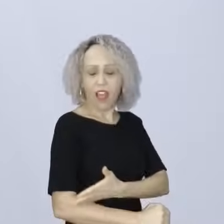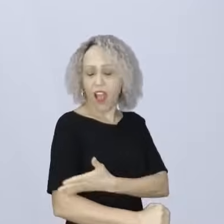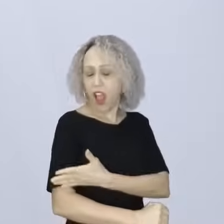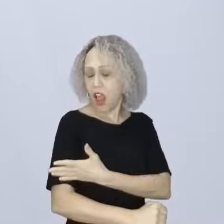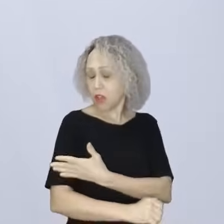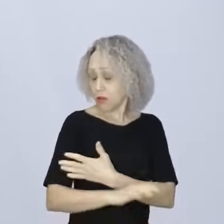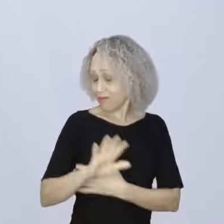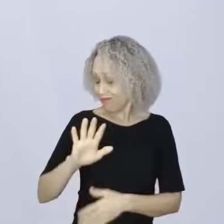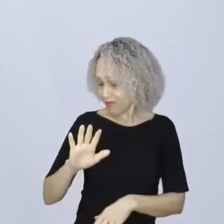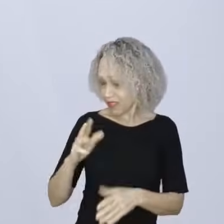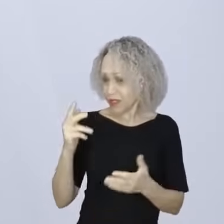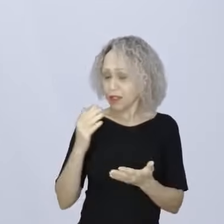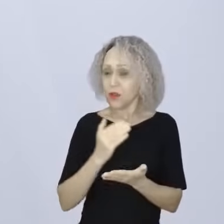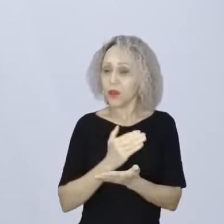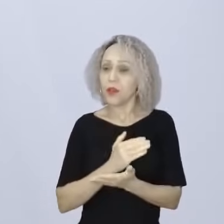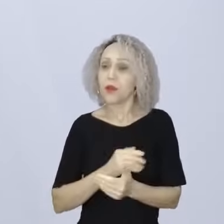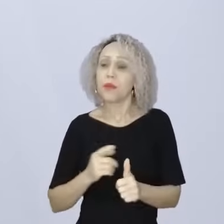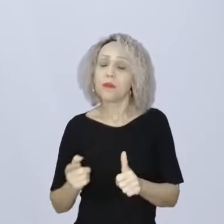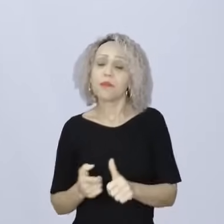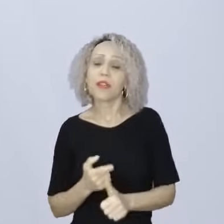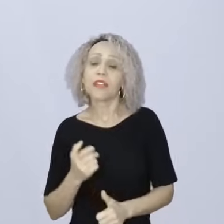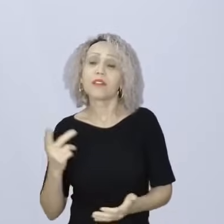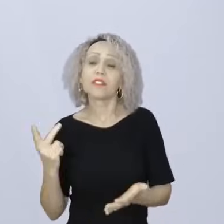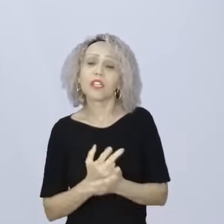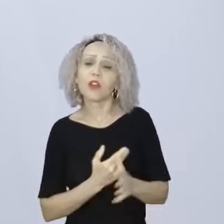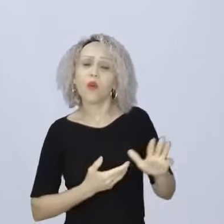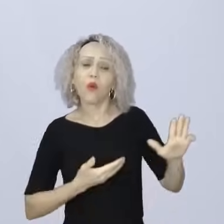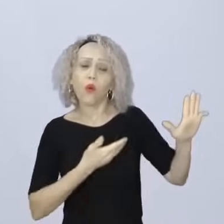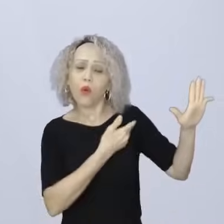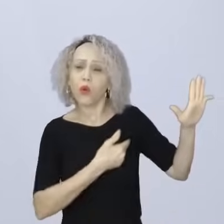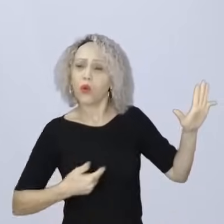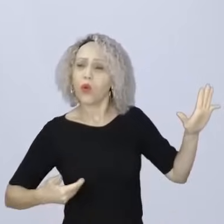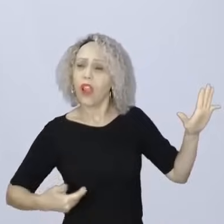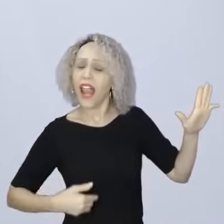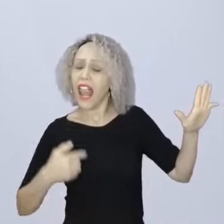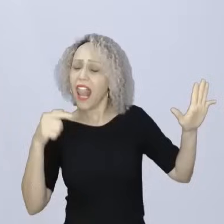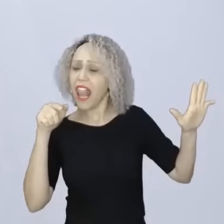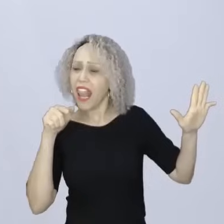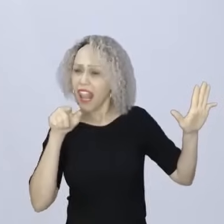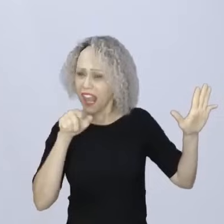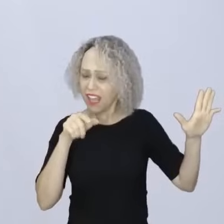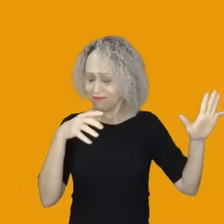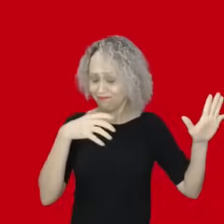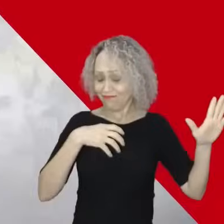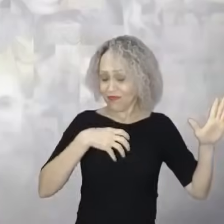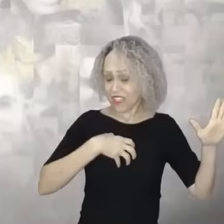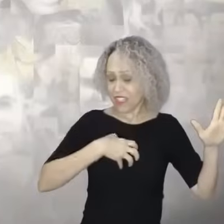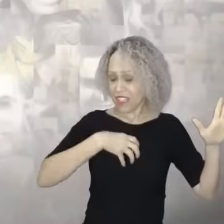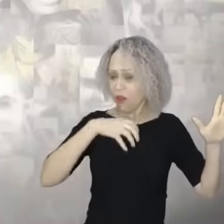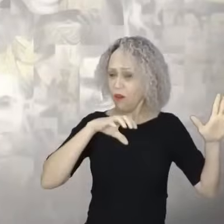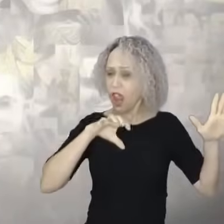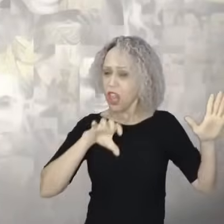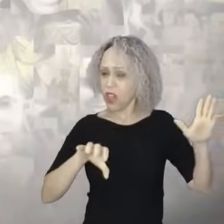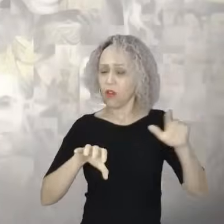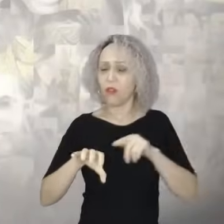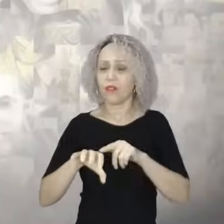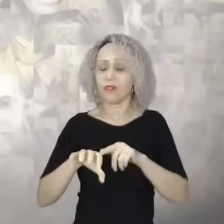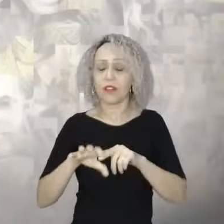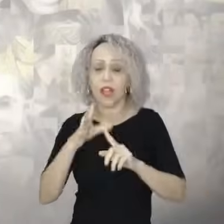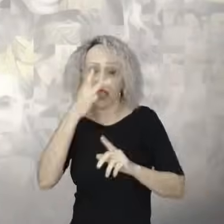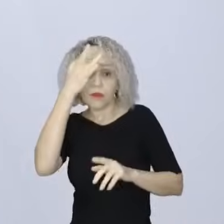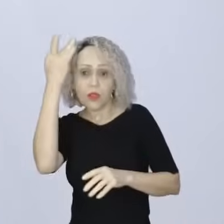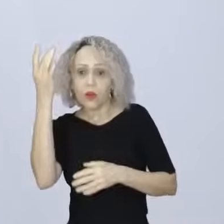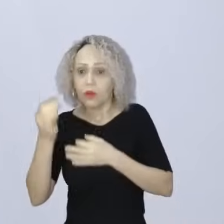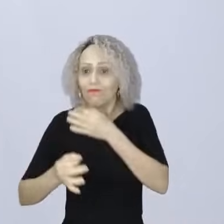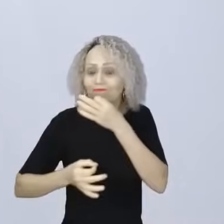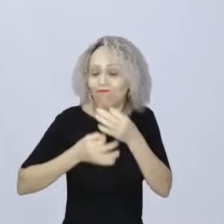em Salvador com o presidente Lula, de ver as pessoas poderem expressar as suas opiniões. Isso